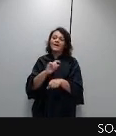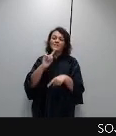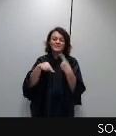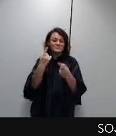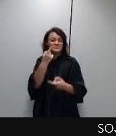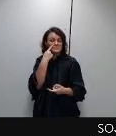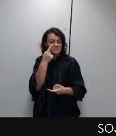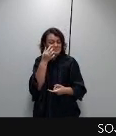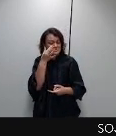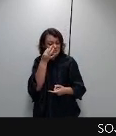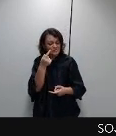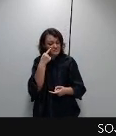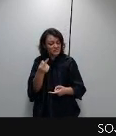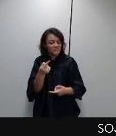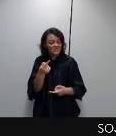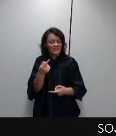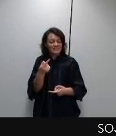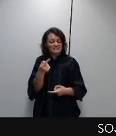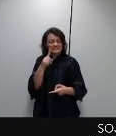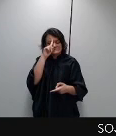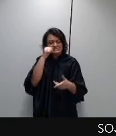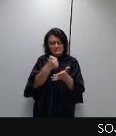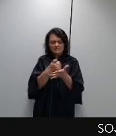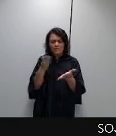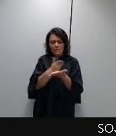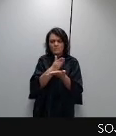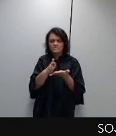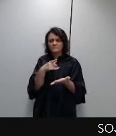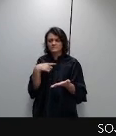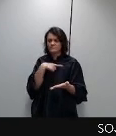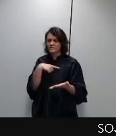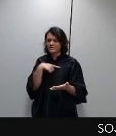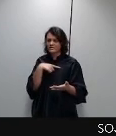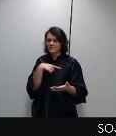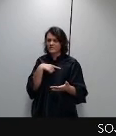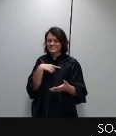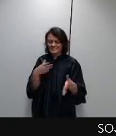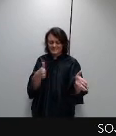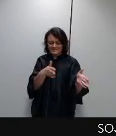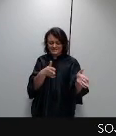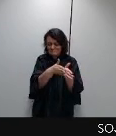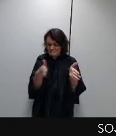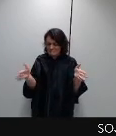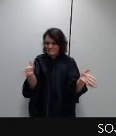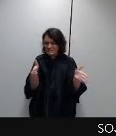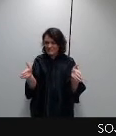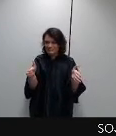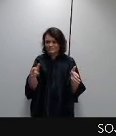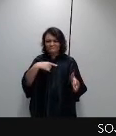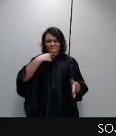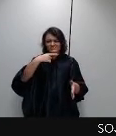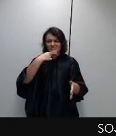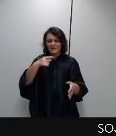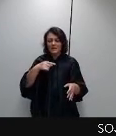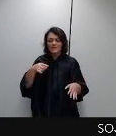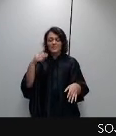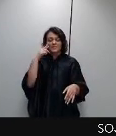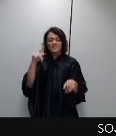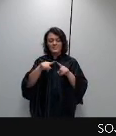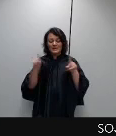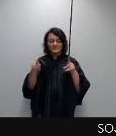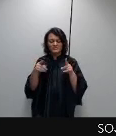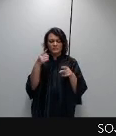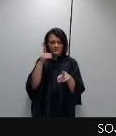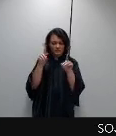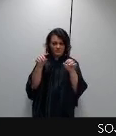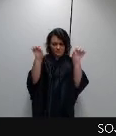chegamos até decisões nesse sentido né de que não alcançaria mas não observação que eu fiz que eu o sistema e